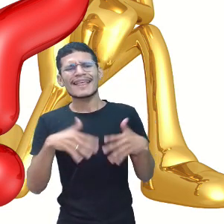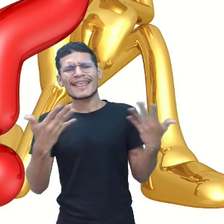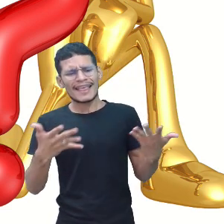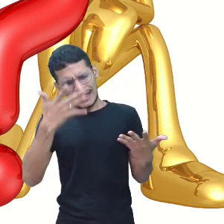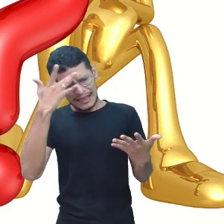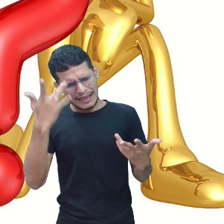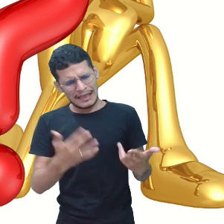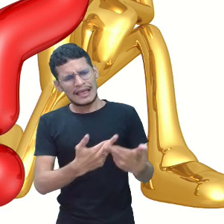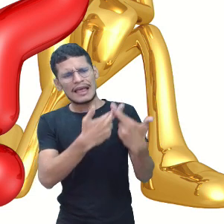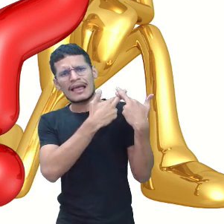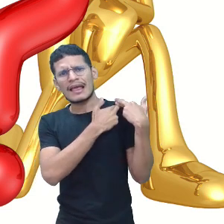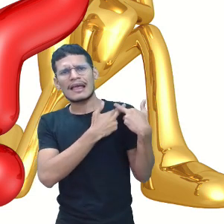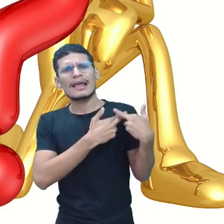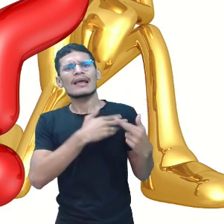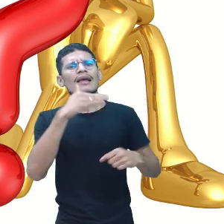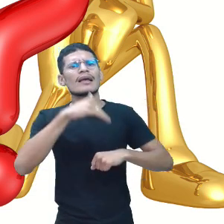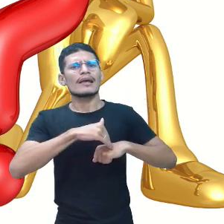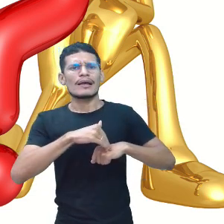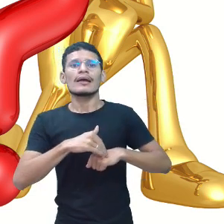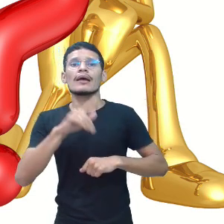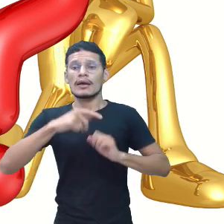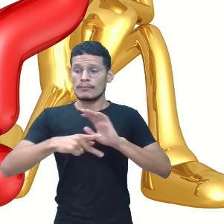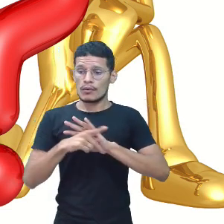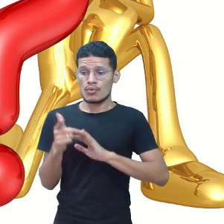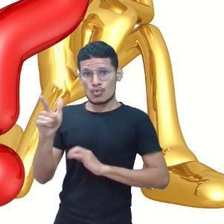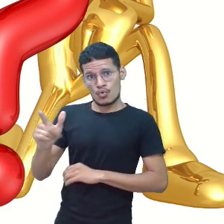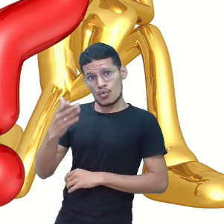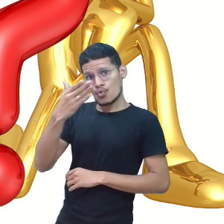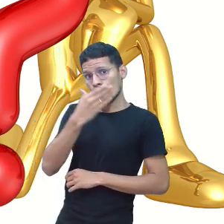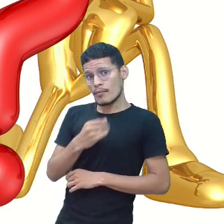responsabilizado? O rapaz do almoxerifado,